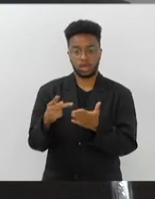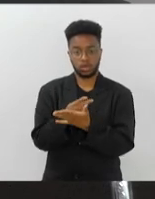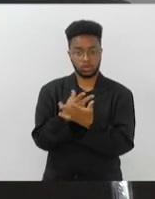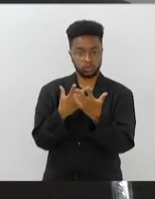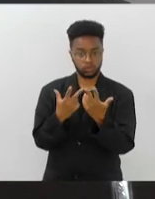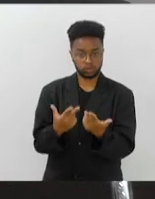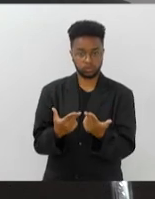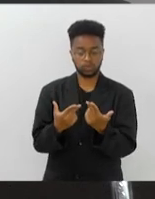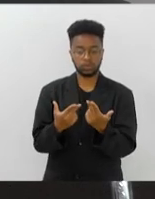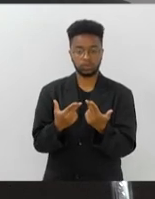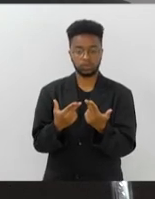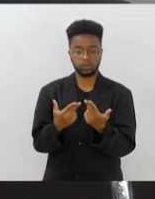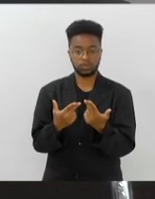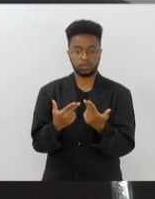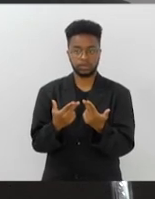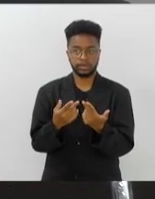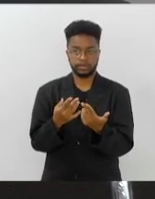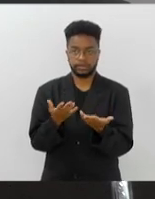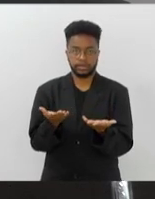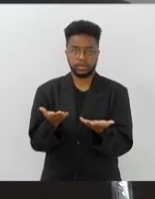né, de uma